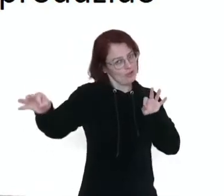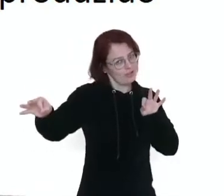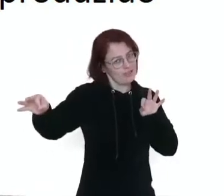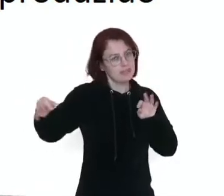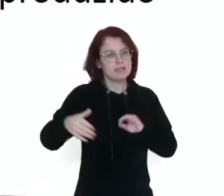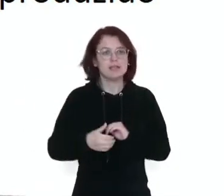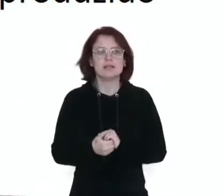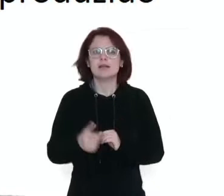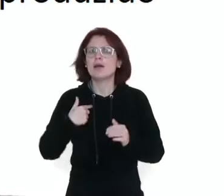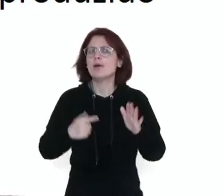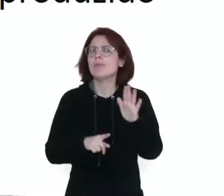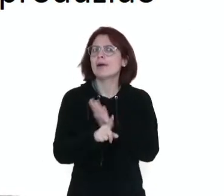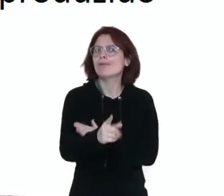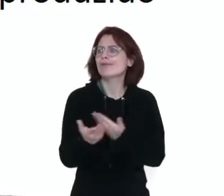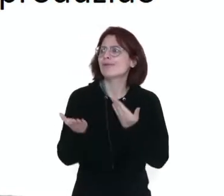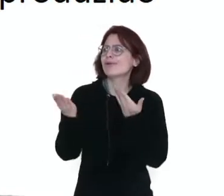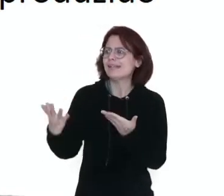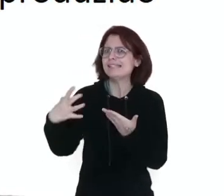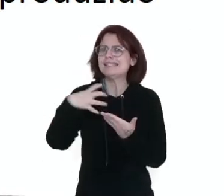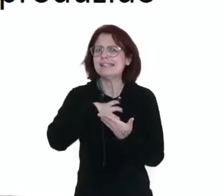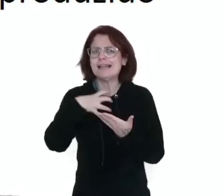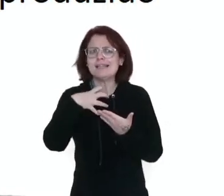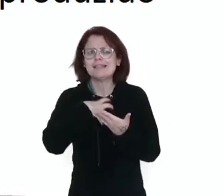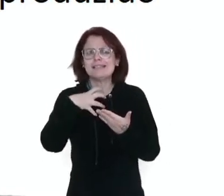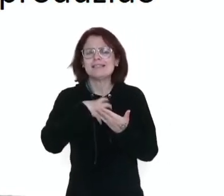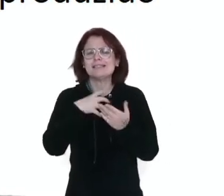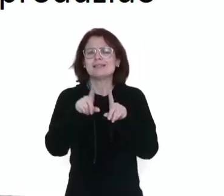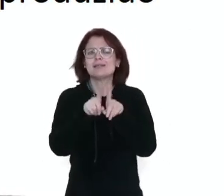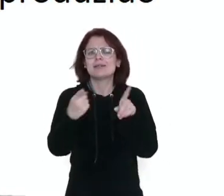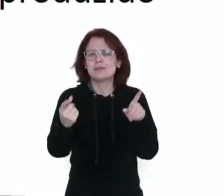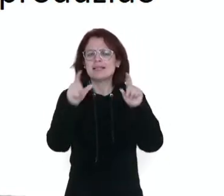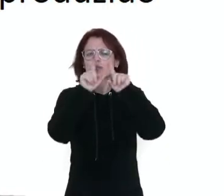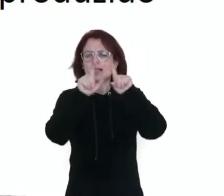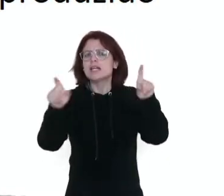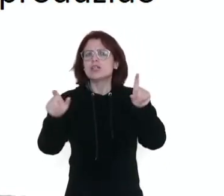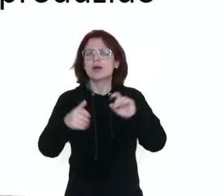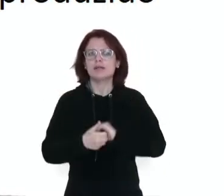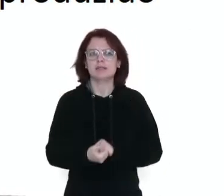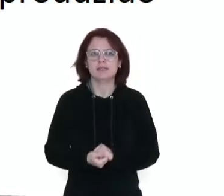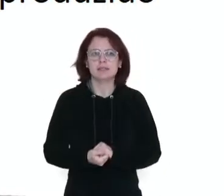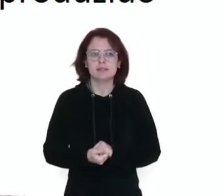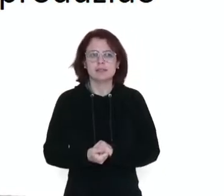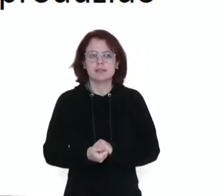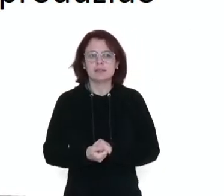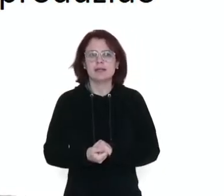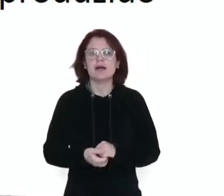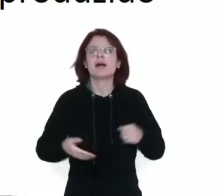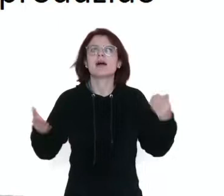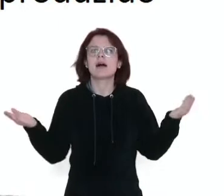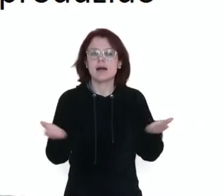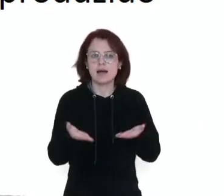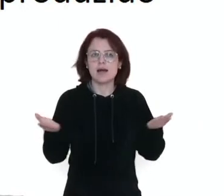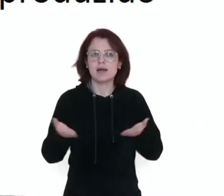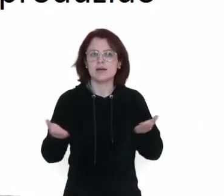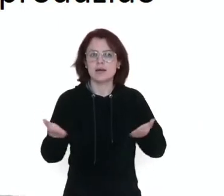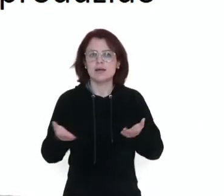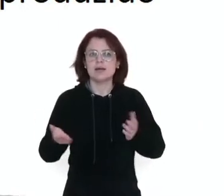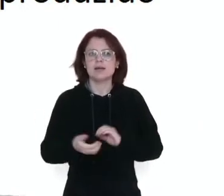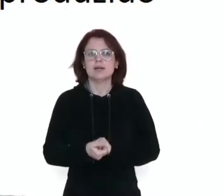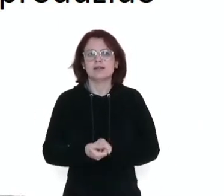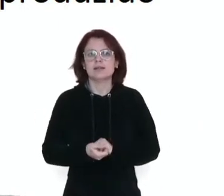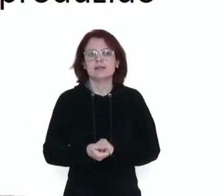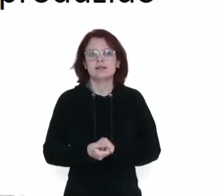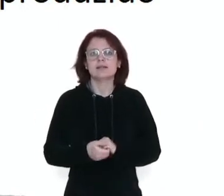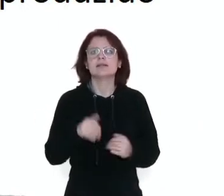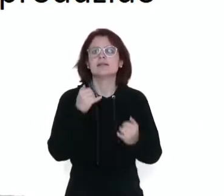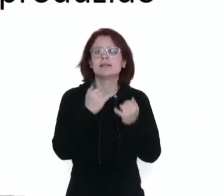pergunta, que sentido a expressão mas produz no trecho? E aí vão ler o fragmento, meio dentuço